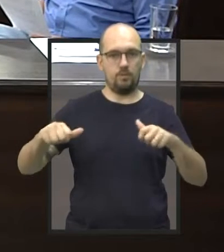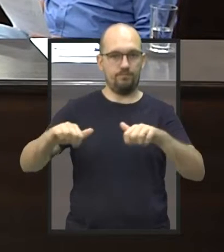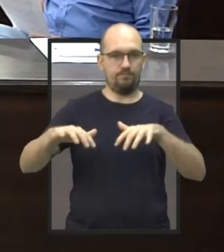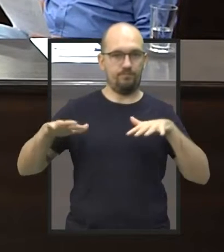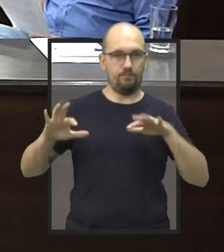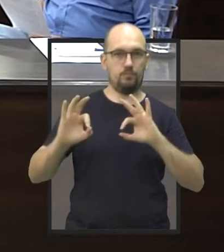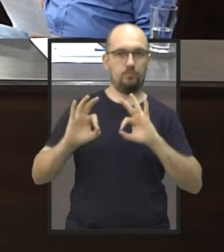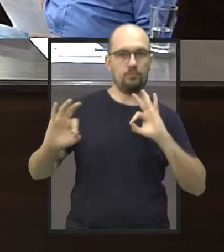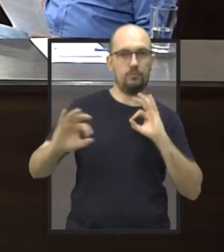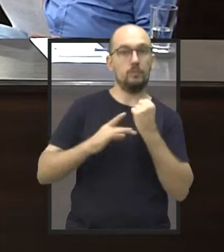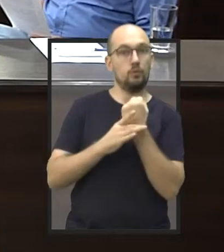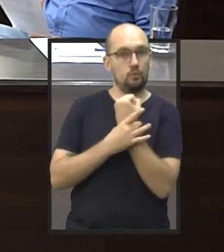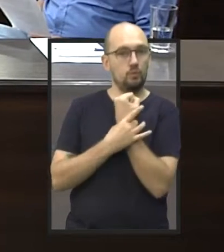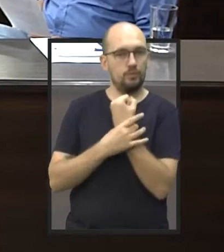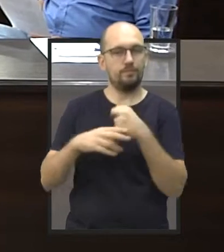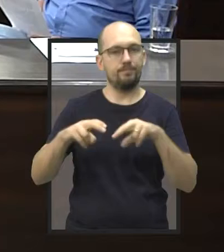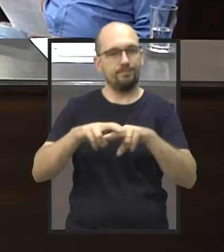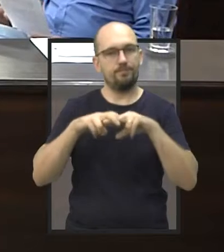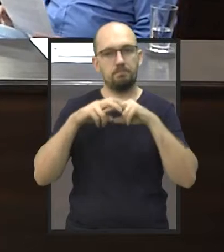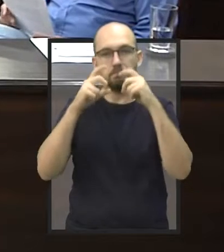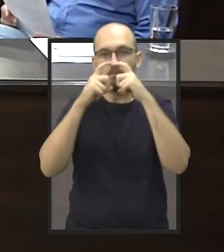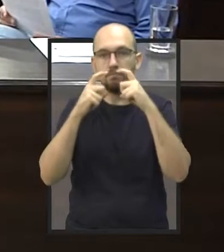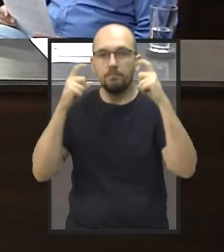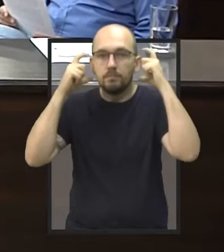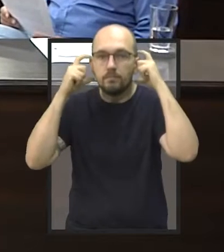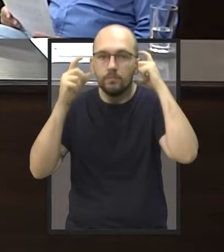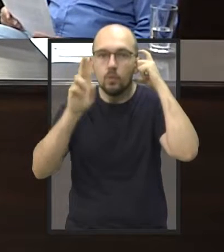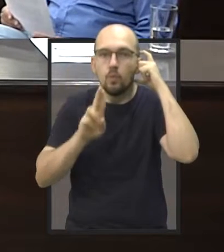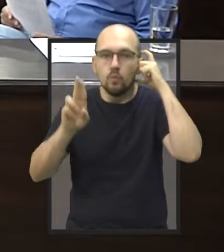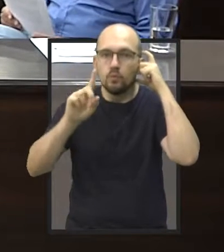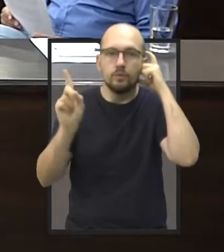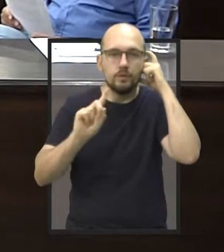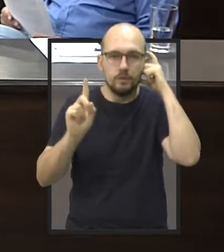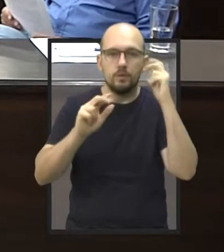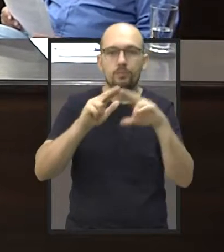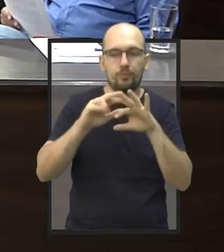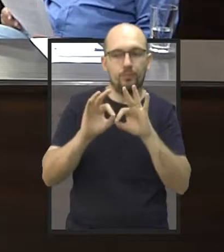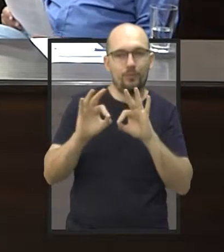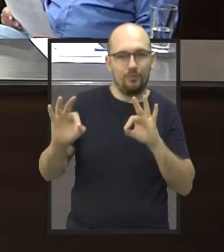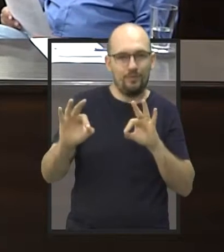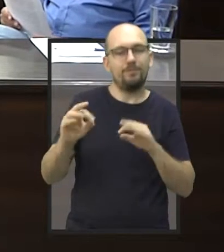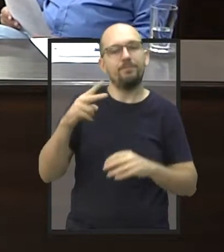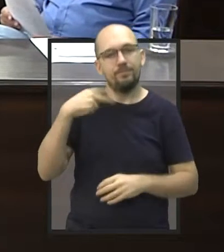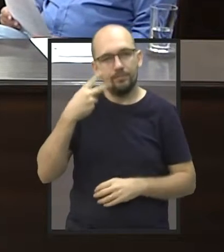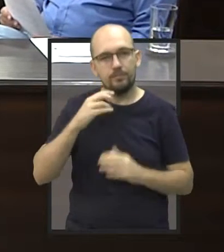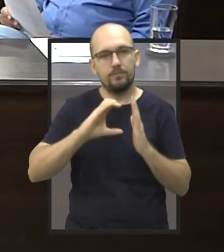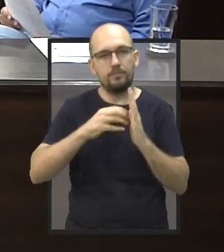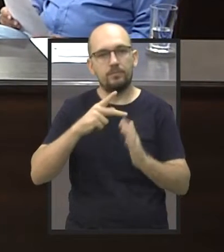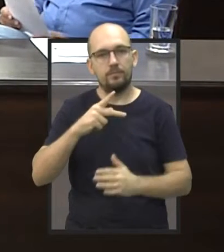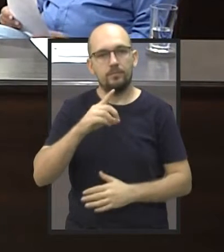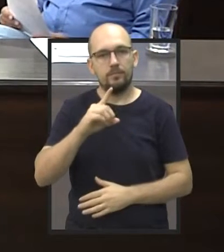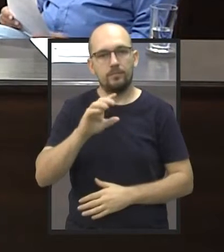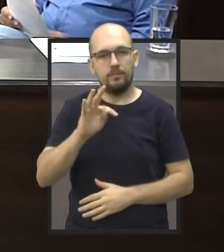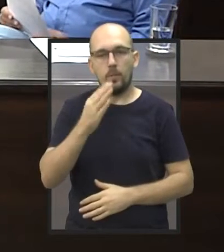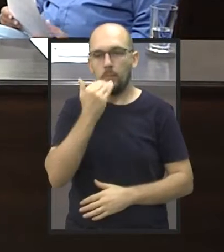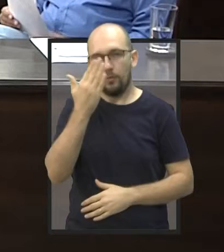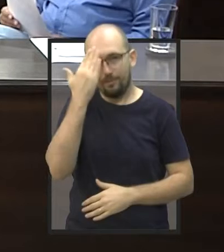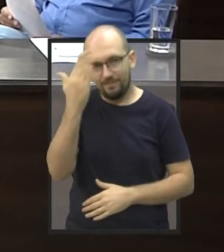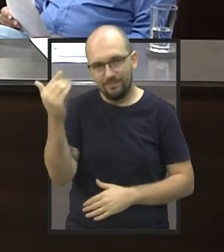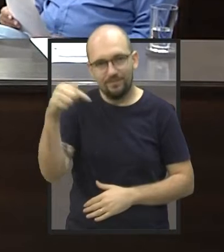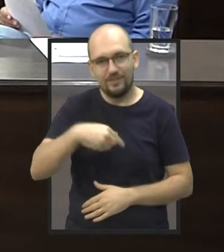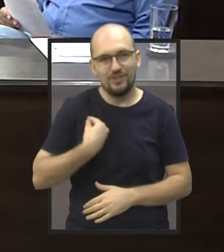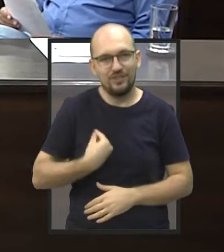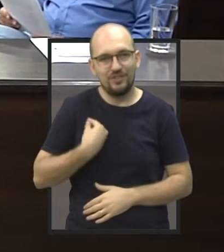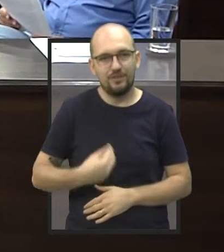distância segura. Por isso, estamos sem máscara, o vereador do PDT, José Carlos Borgo. Vereador, obrigado pela sua presença aqui conosco,